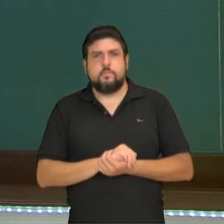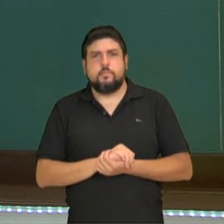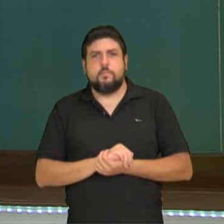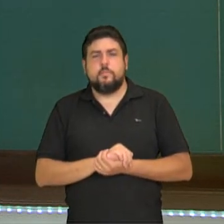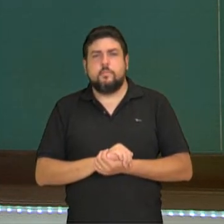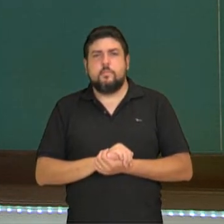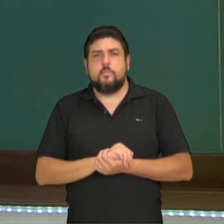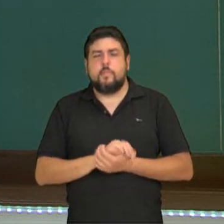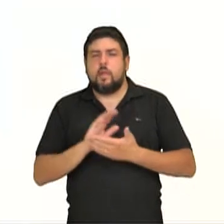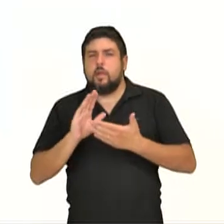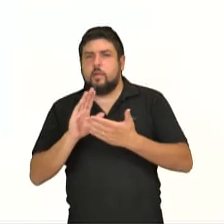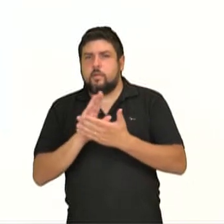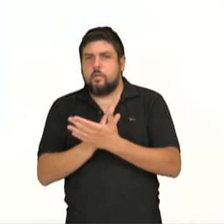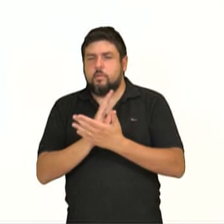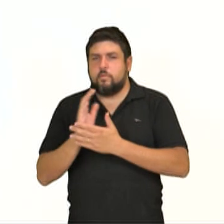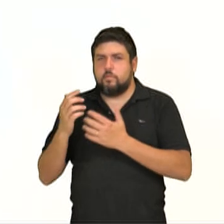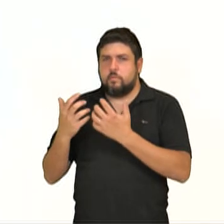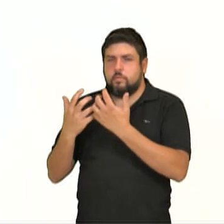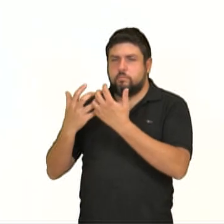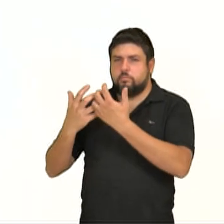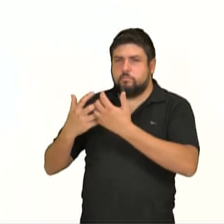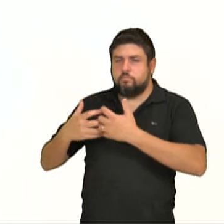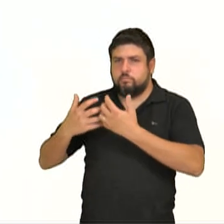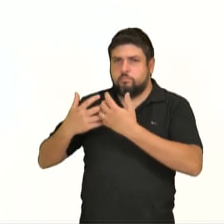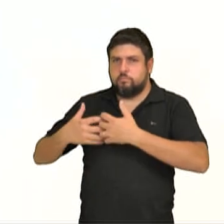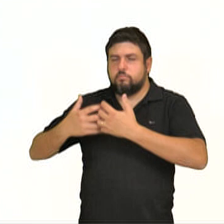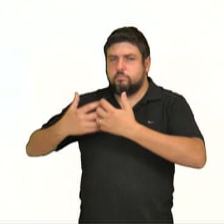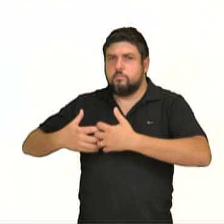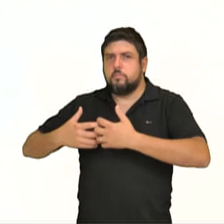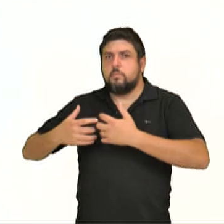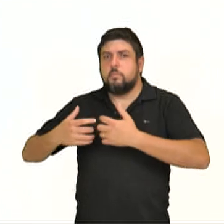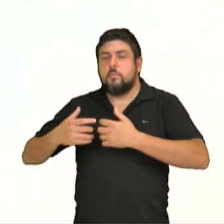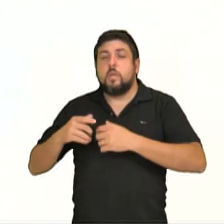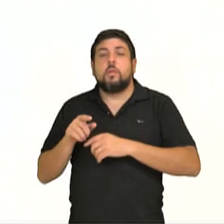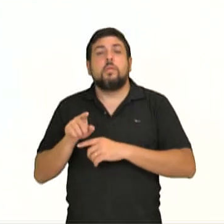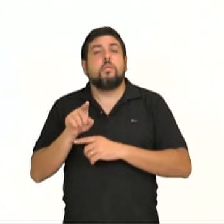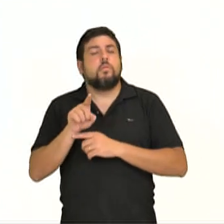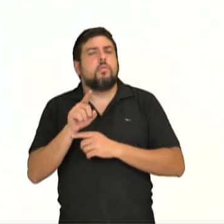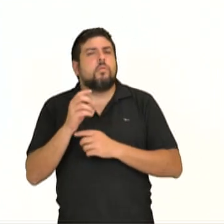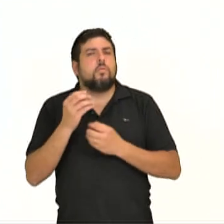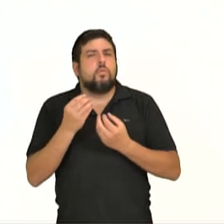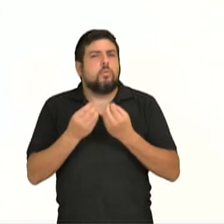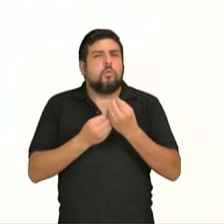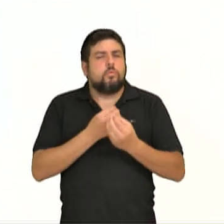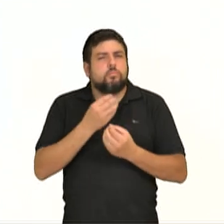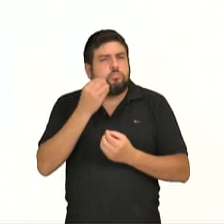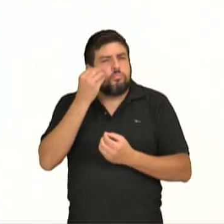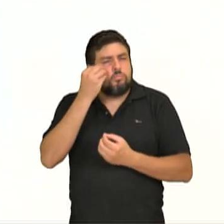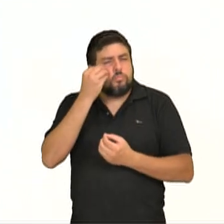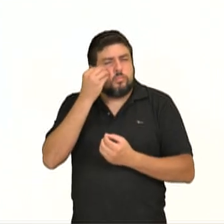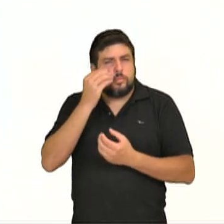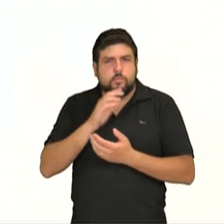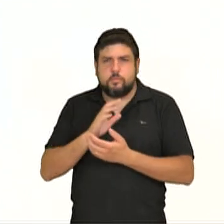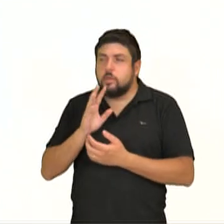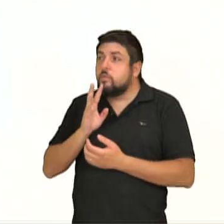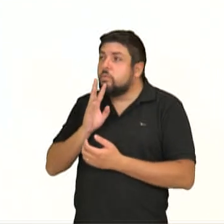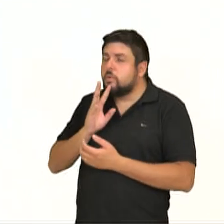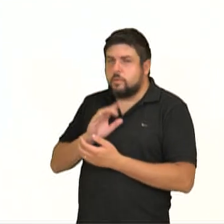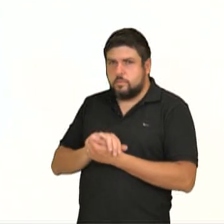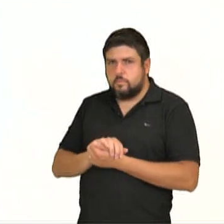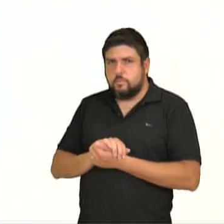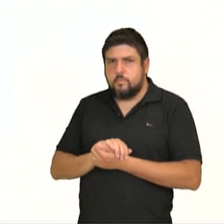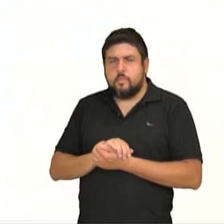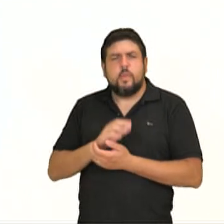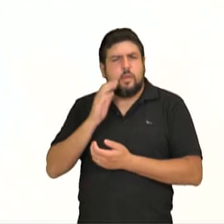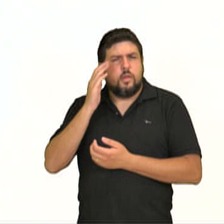reflexões acerca dessa prática corporal de aventura, para que vocês tentem chegar o mais próximo da sua realidade. Você sabia que existe uma